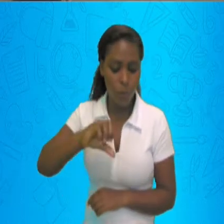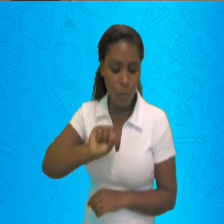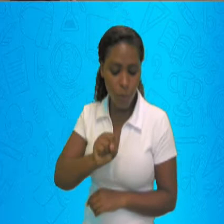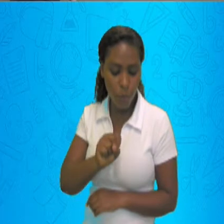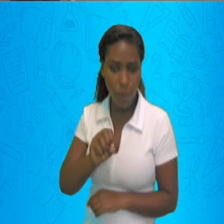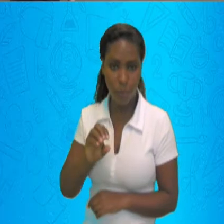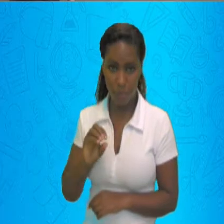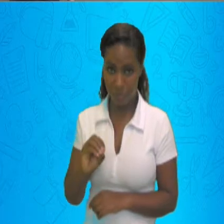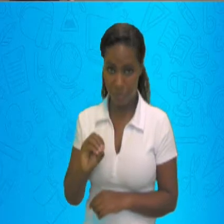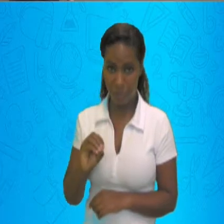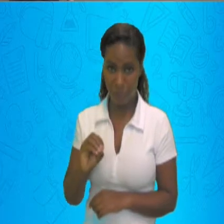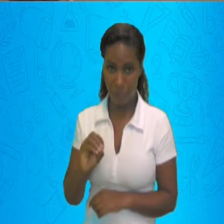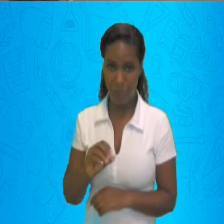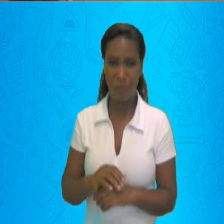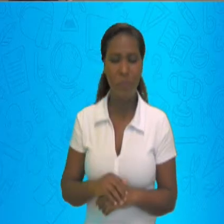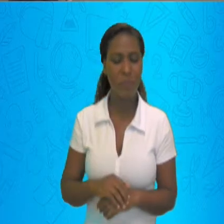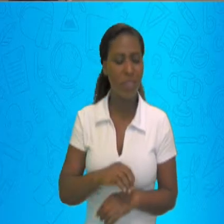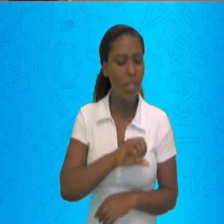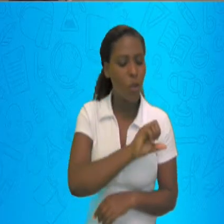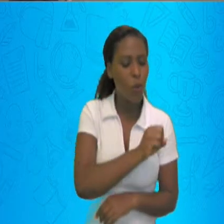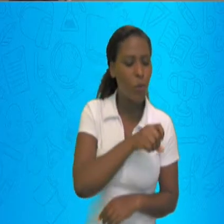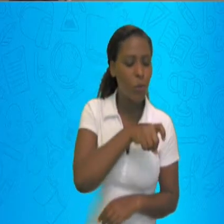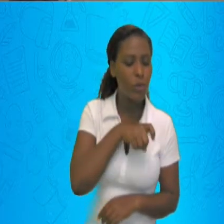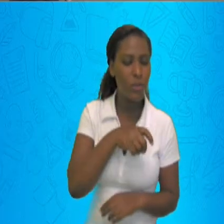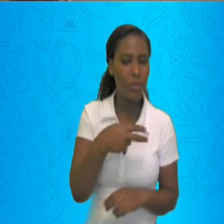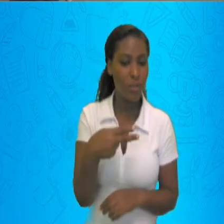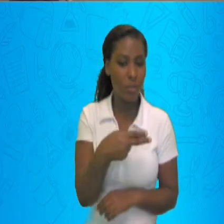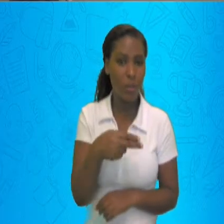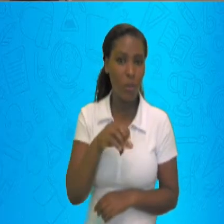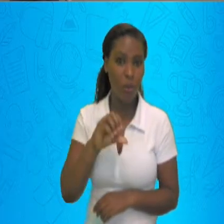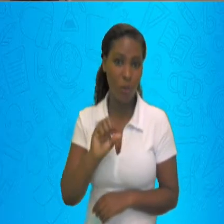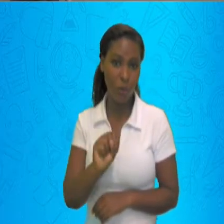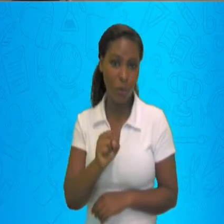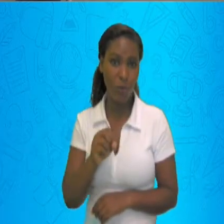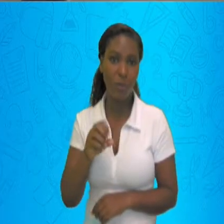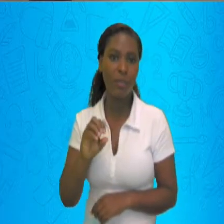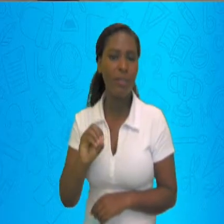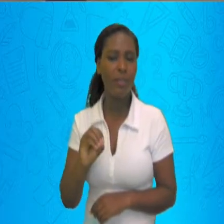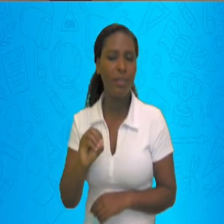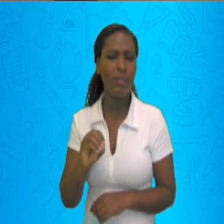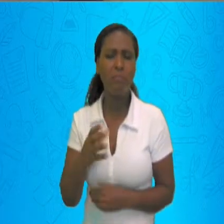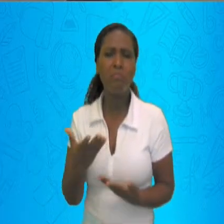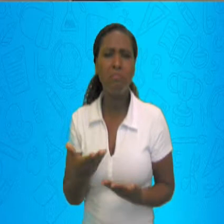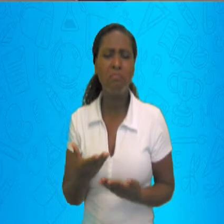Então, 8x vai ser igual a 80. E x?